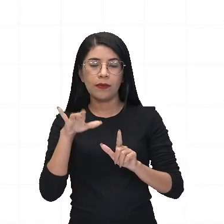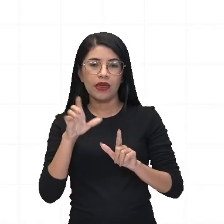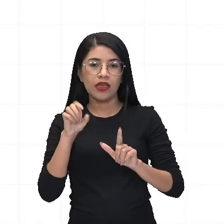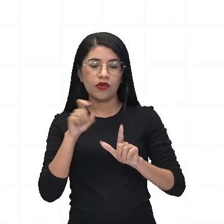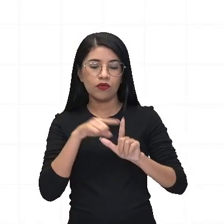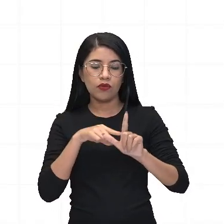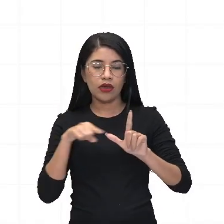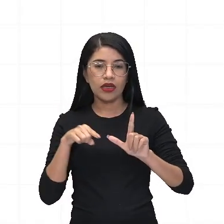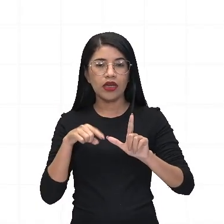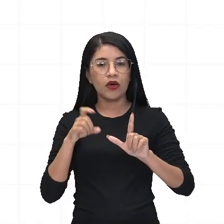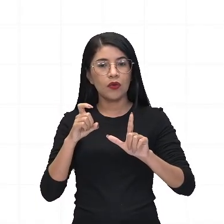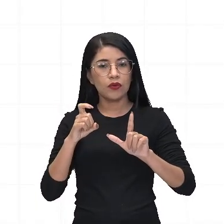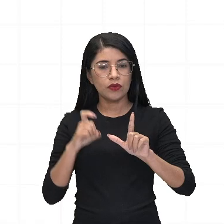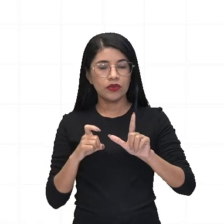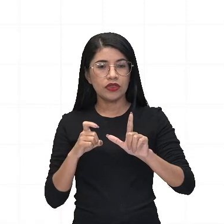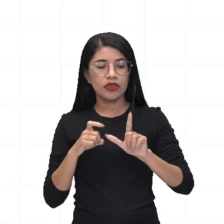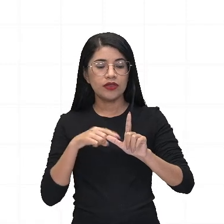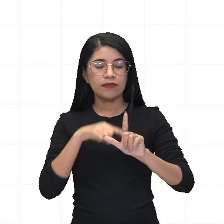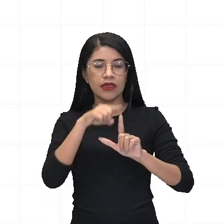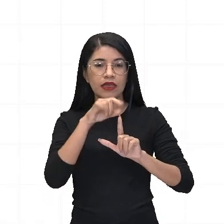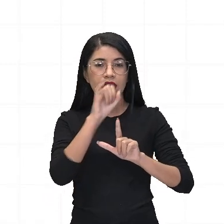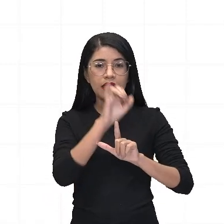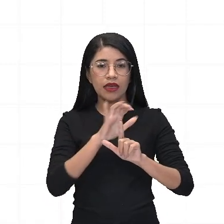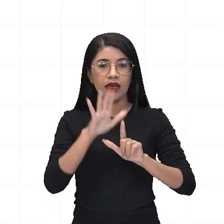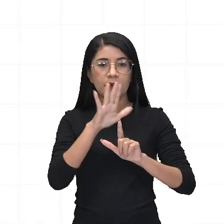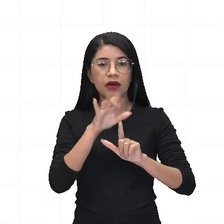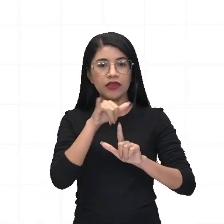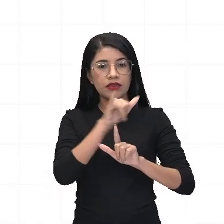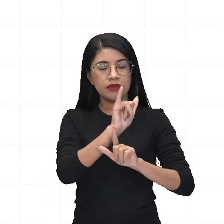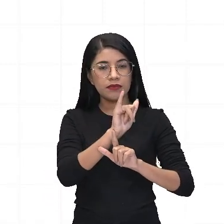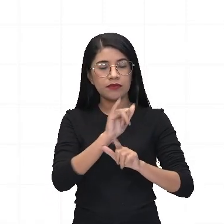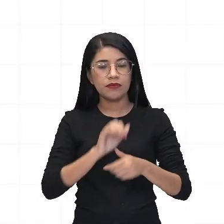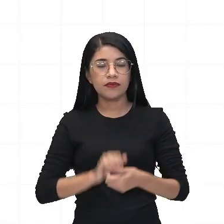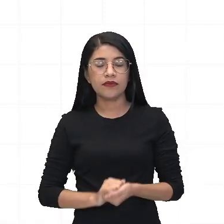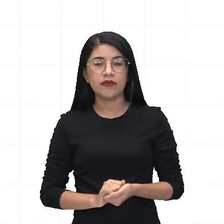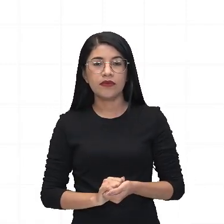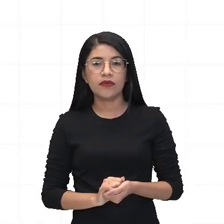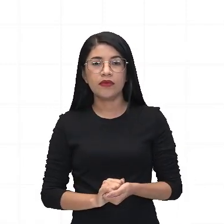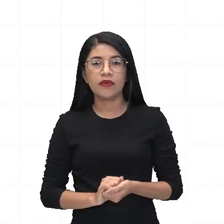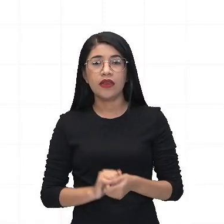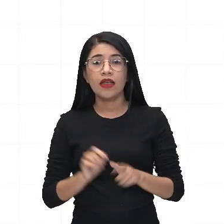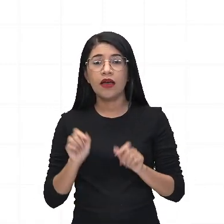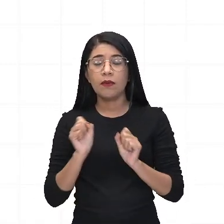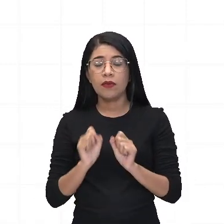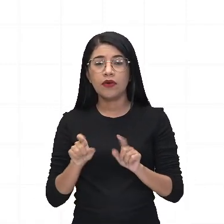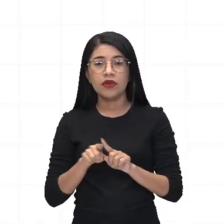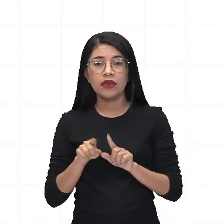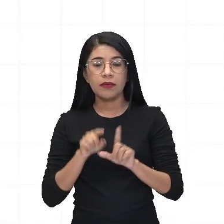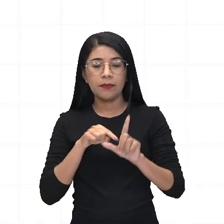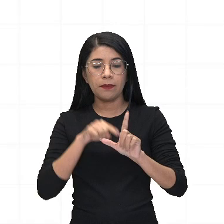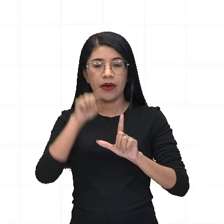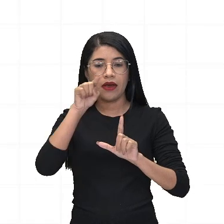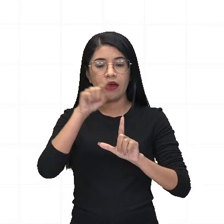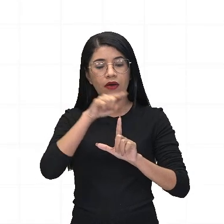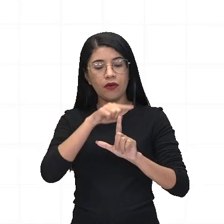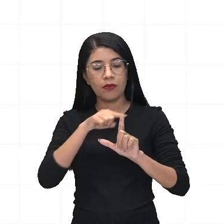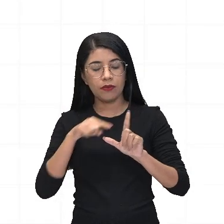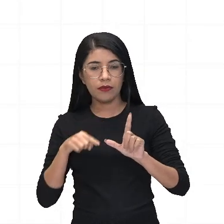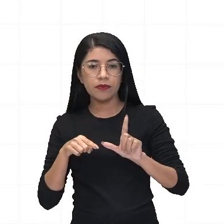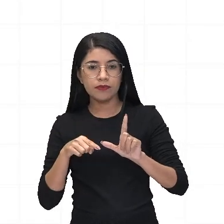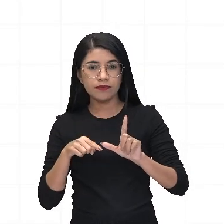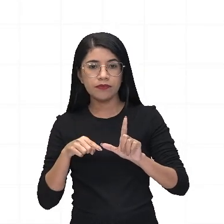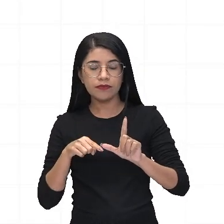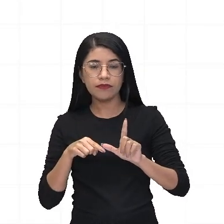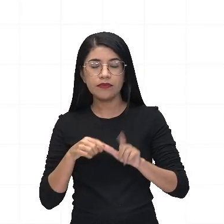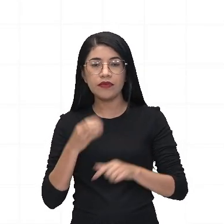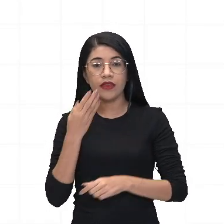imagem será os valores de y, tá bom? E a função afim, ela vai poder ser crescente ou decrescente, né? Aí estão